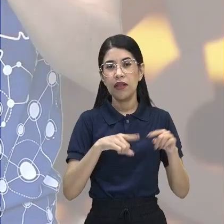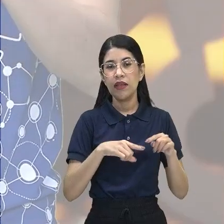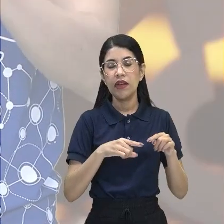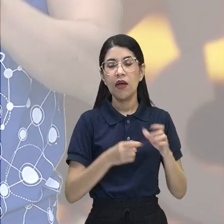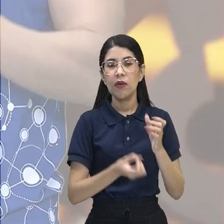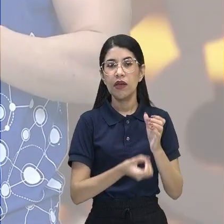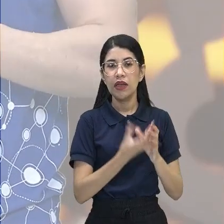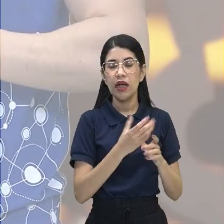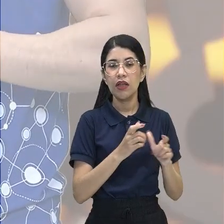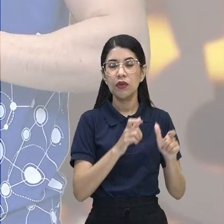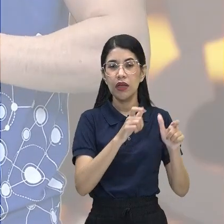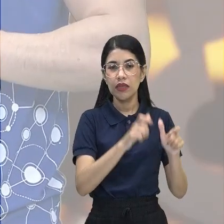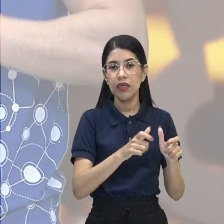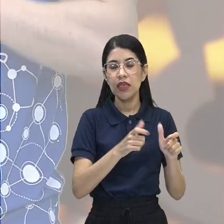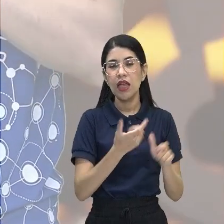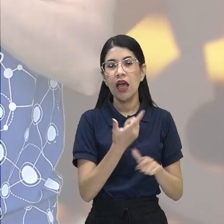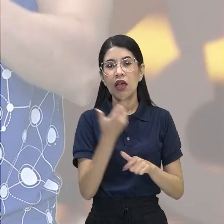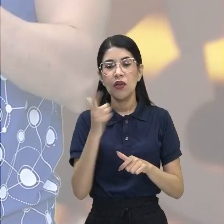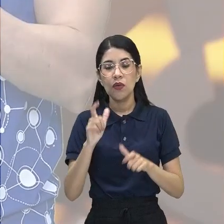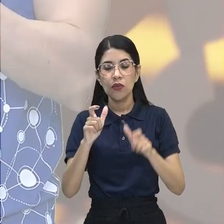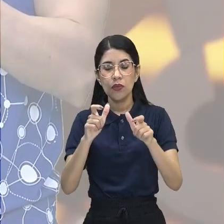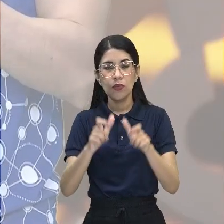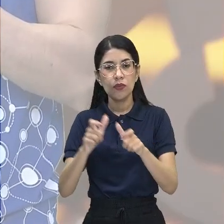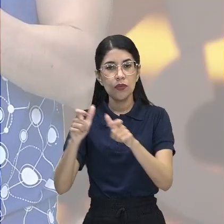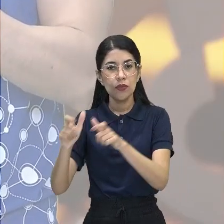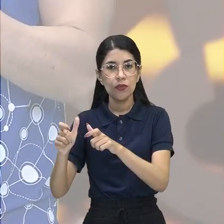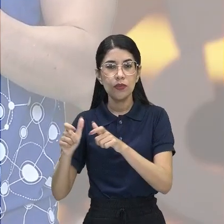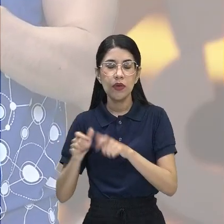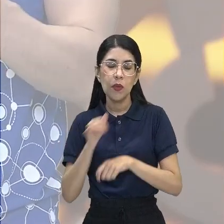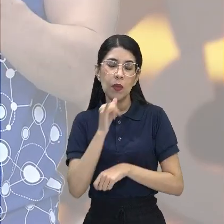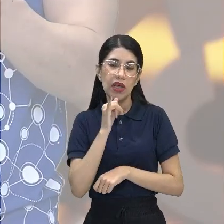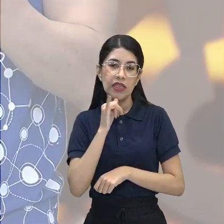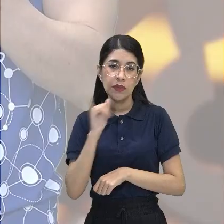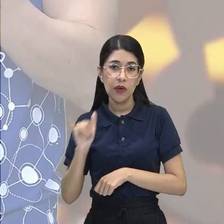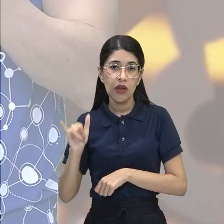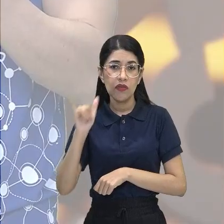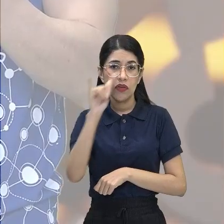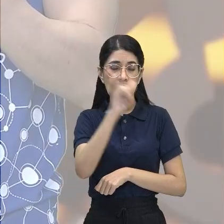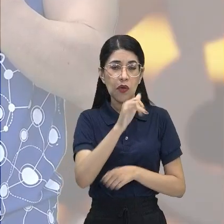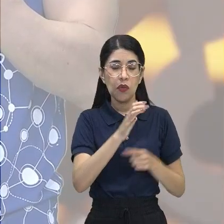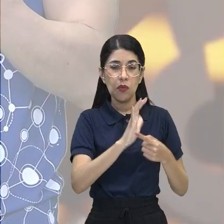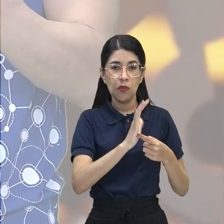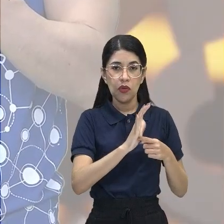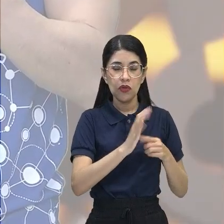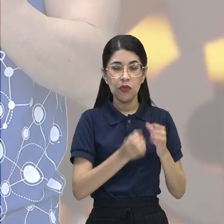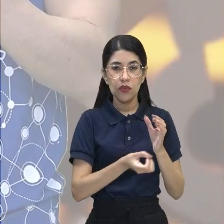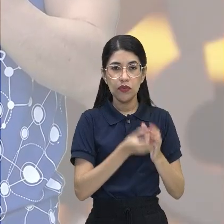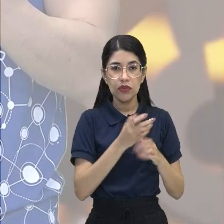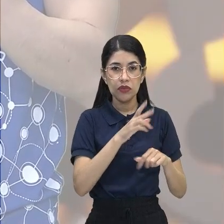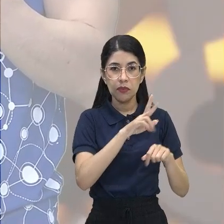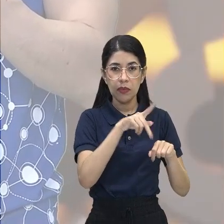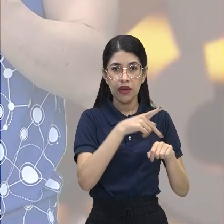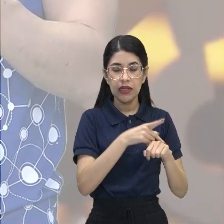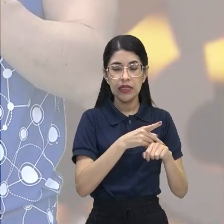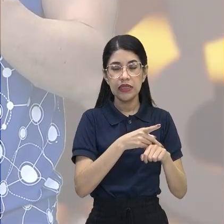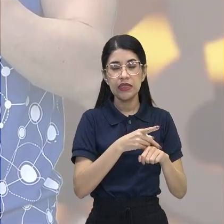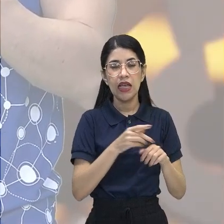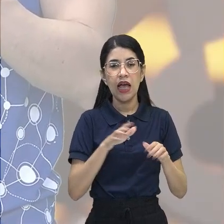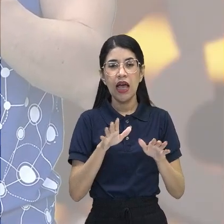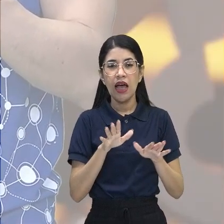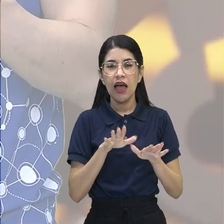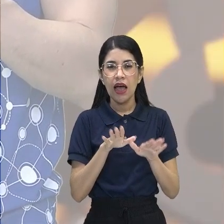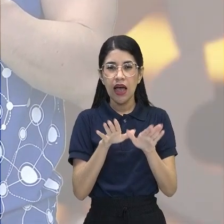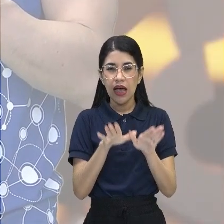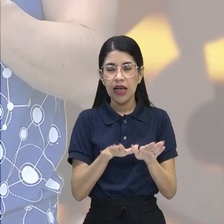o produto é montado em outro, e eu sempre dou o exemplo dos aviões. Olha, o motor do avião é produzido em um país, a asa em outro,